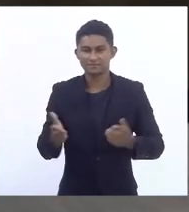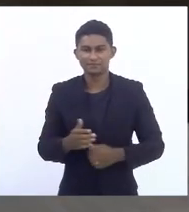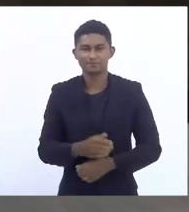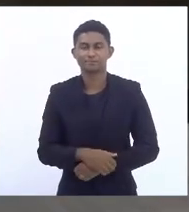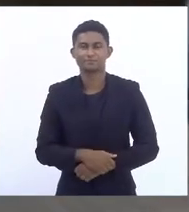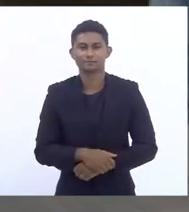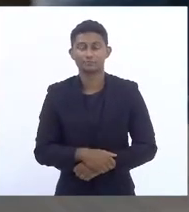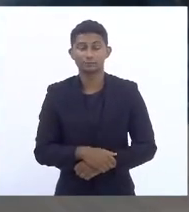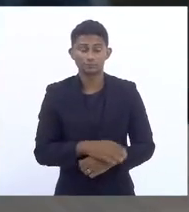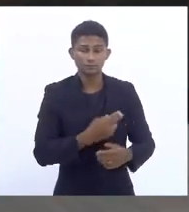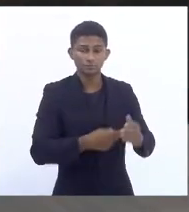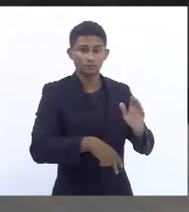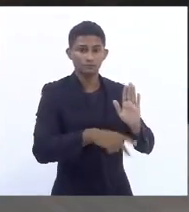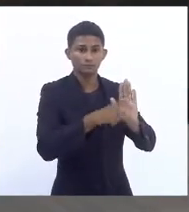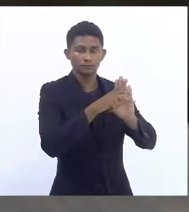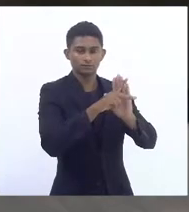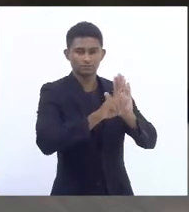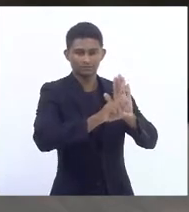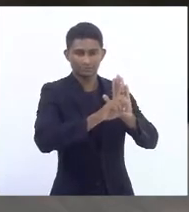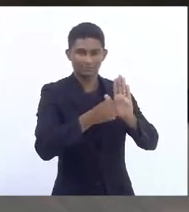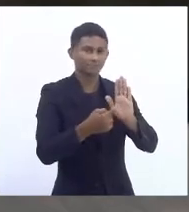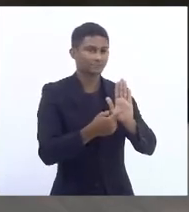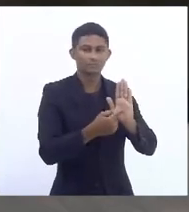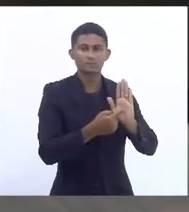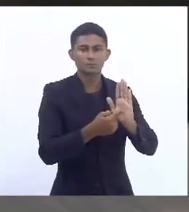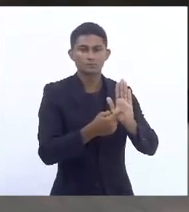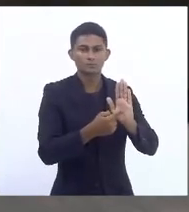O PL recebeu